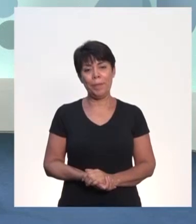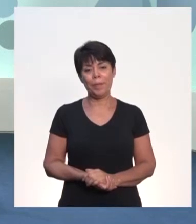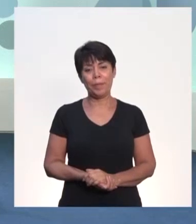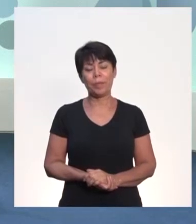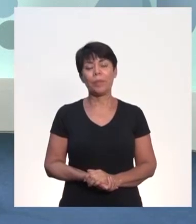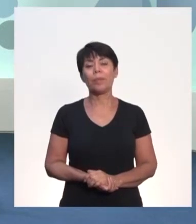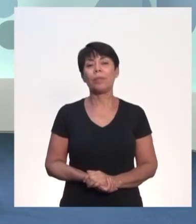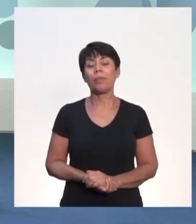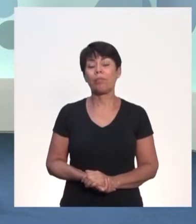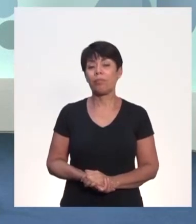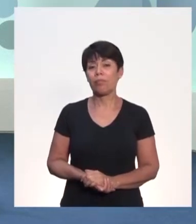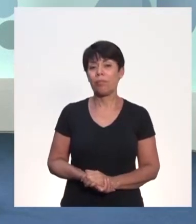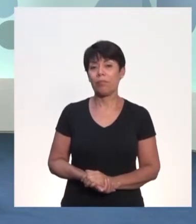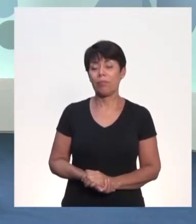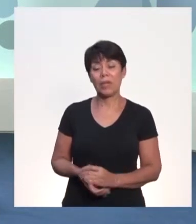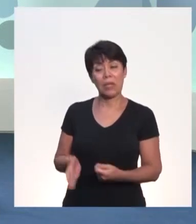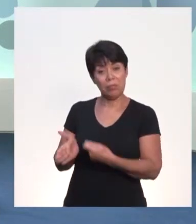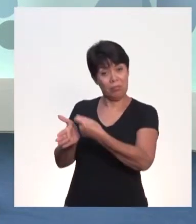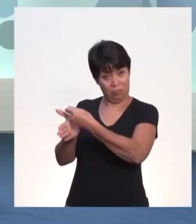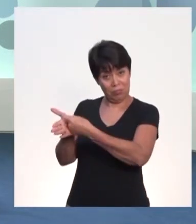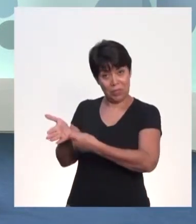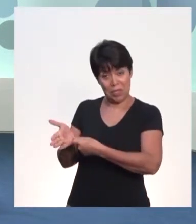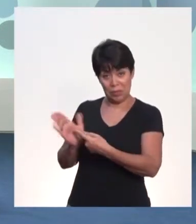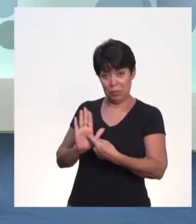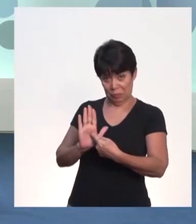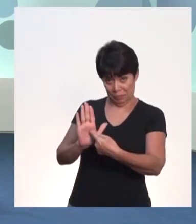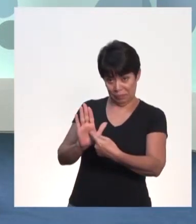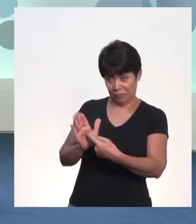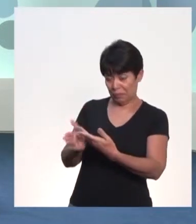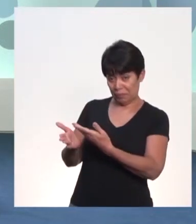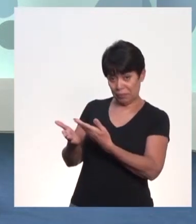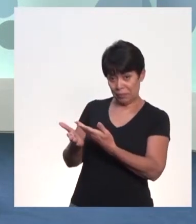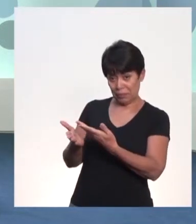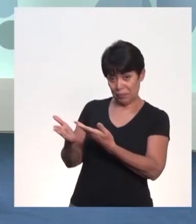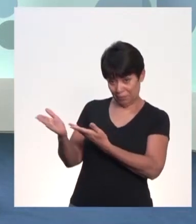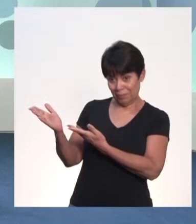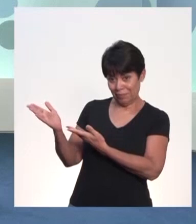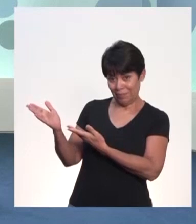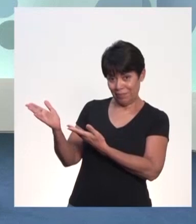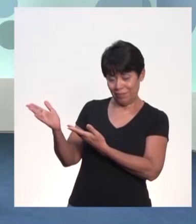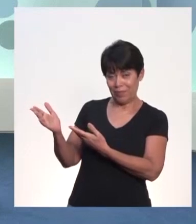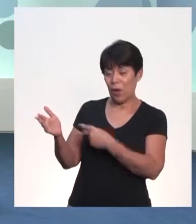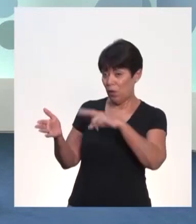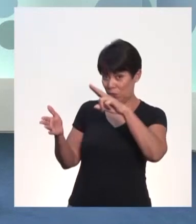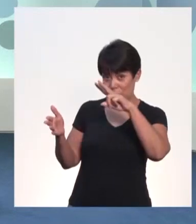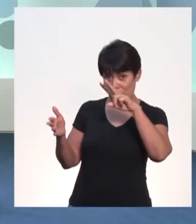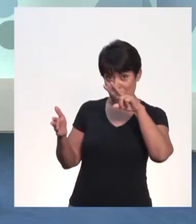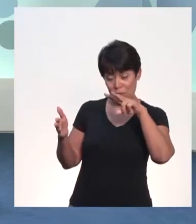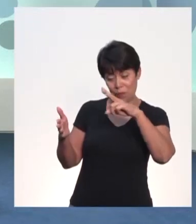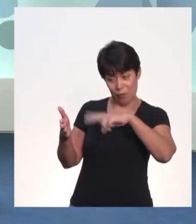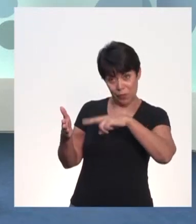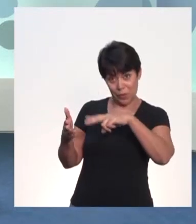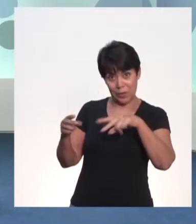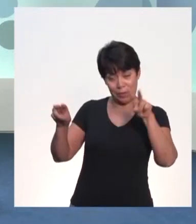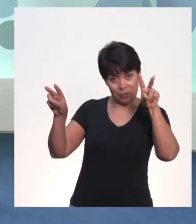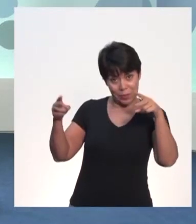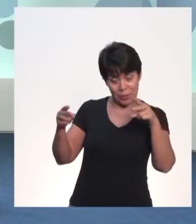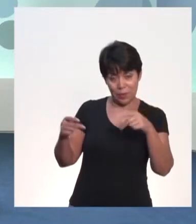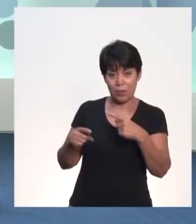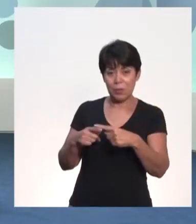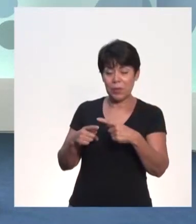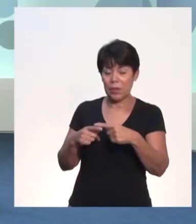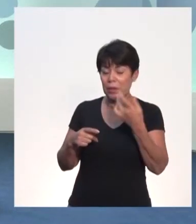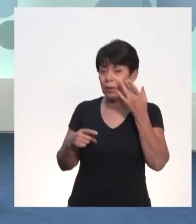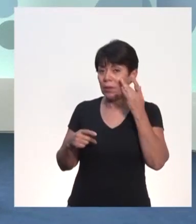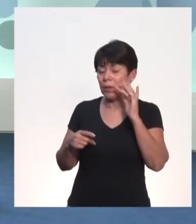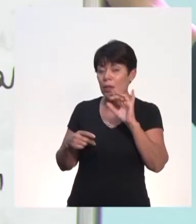A gente tem aqui um texto cujo título, na verdade, eu vou ler aqui para vocês, porque eu não sei se vai ficar